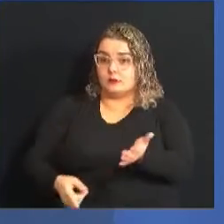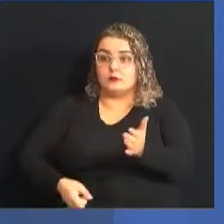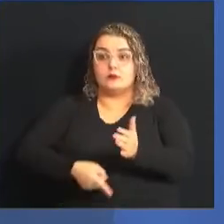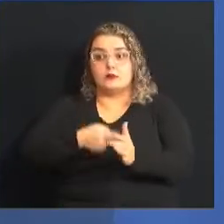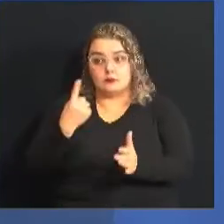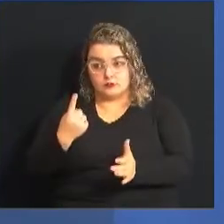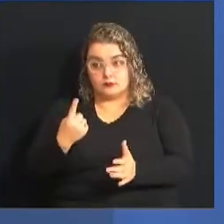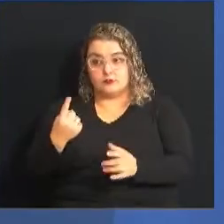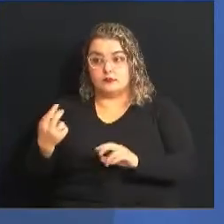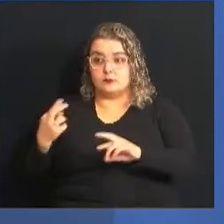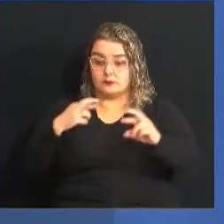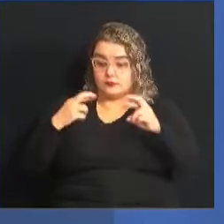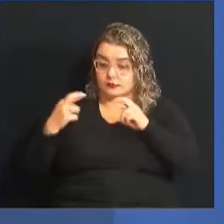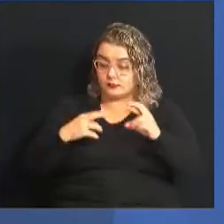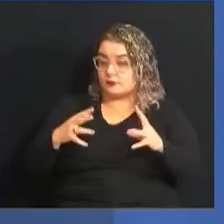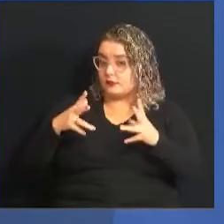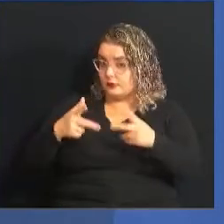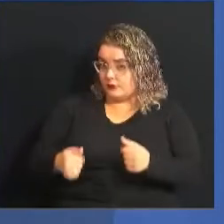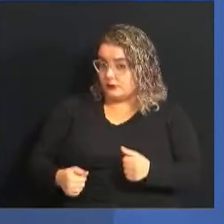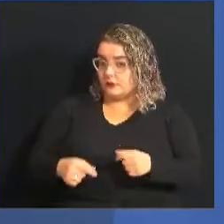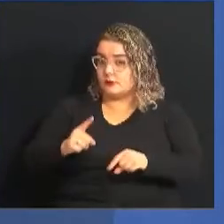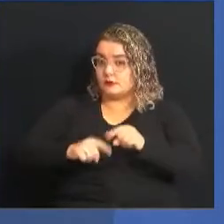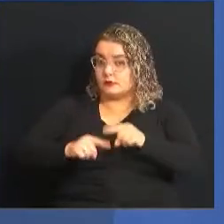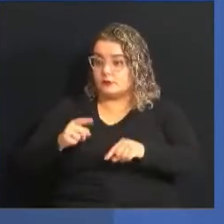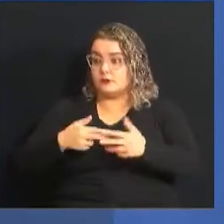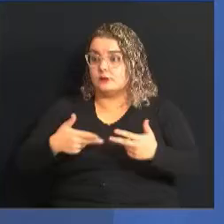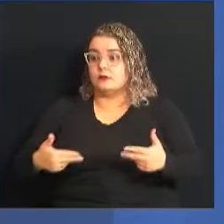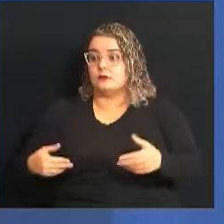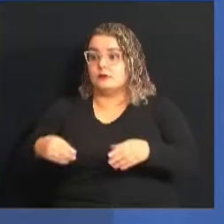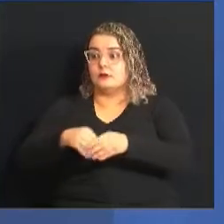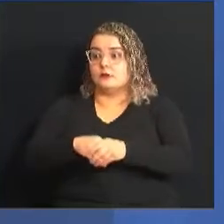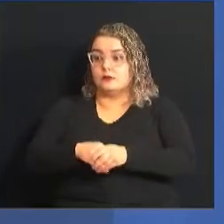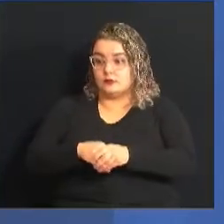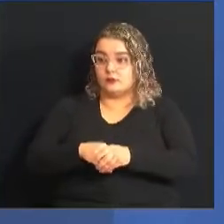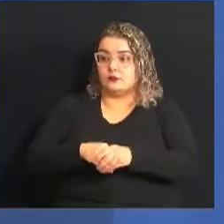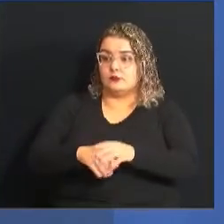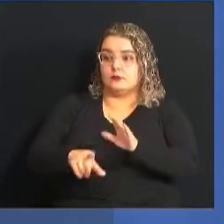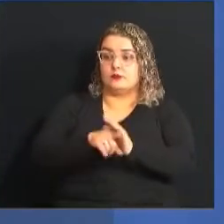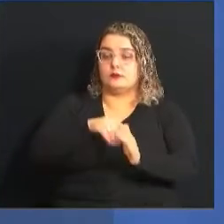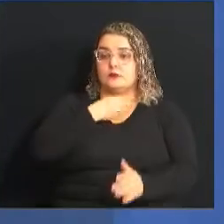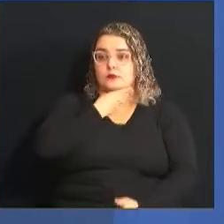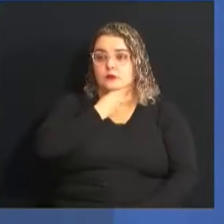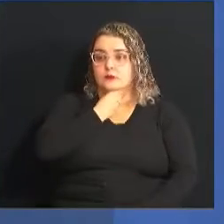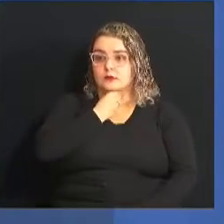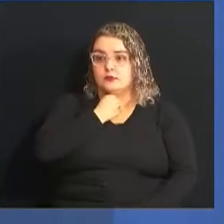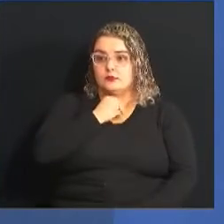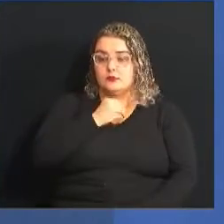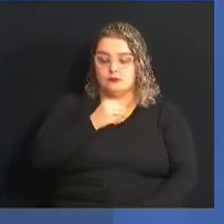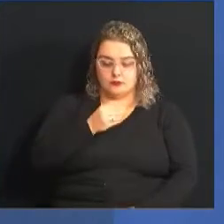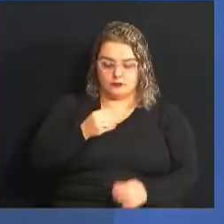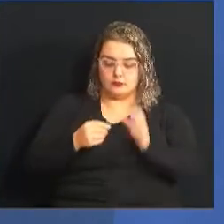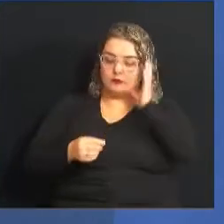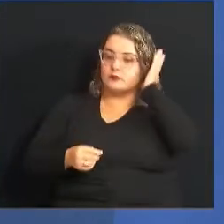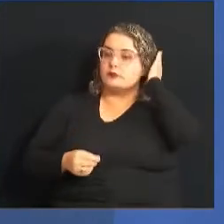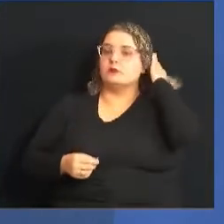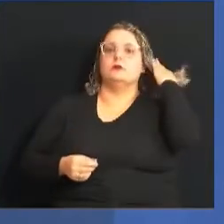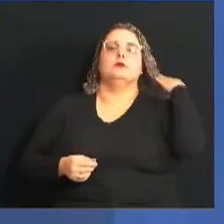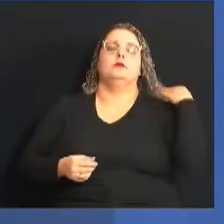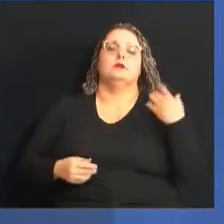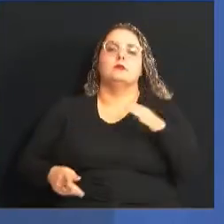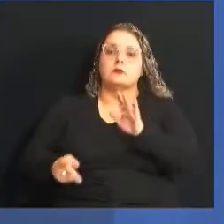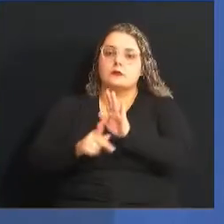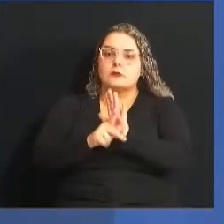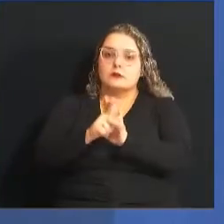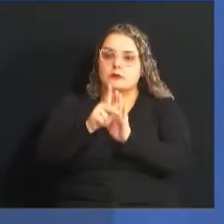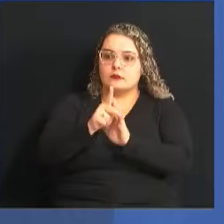que analisa as matérias que tramitam no Legislativo, para que depois essas propostas possam ser votadas em